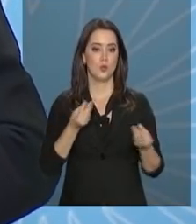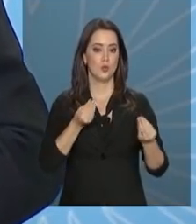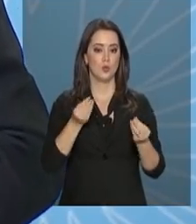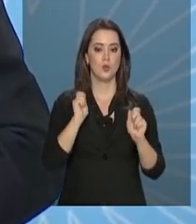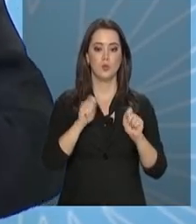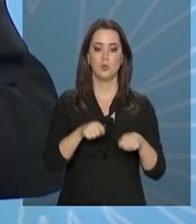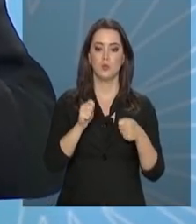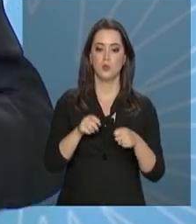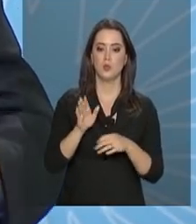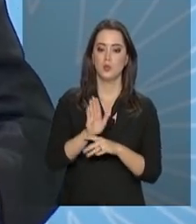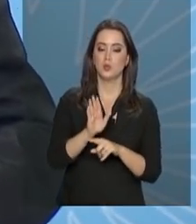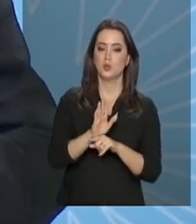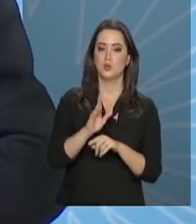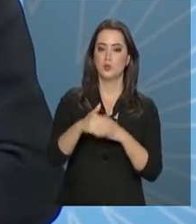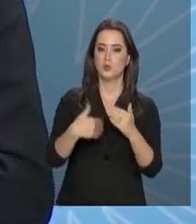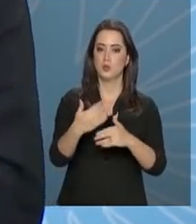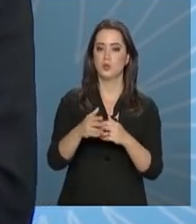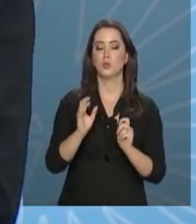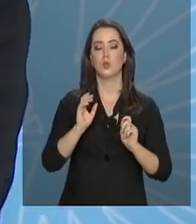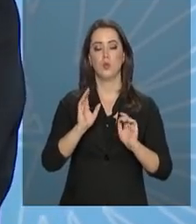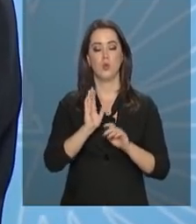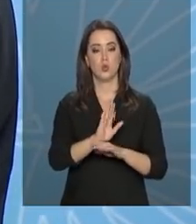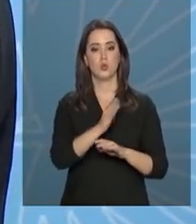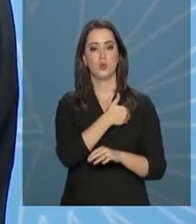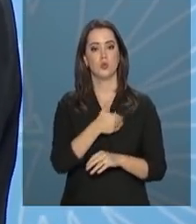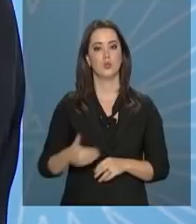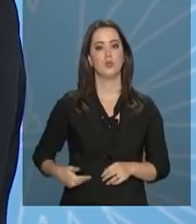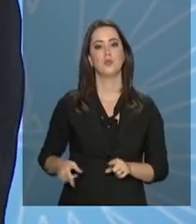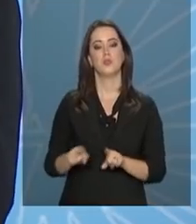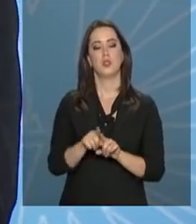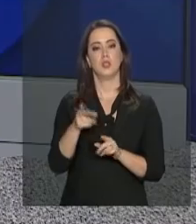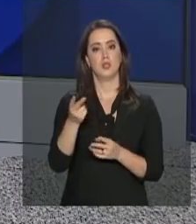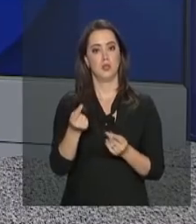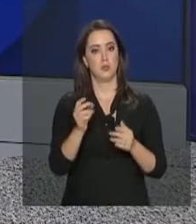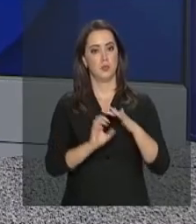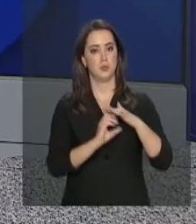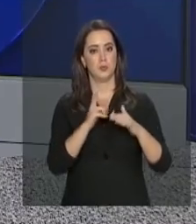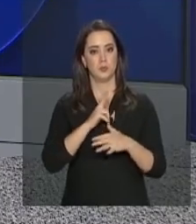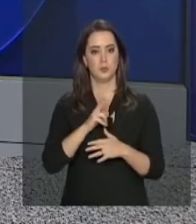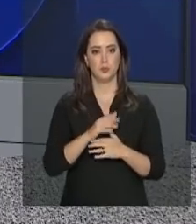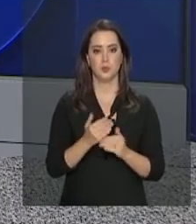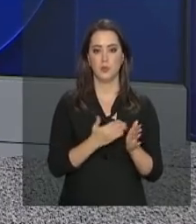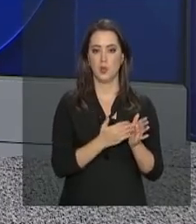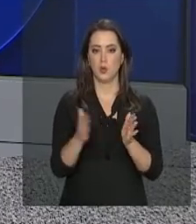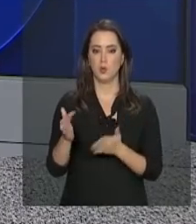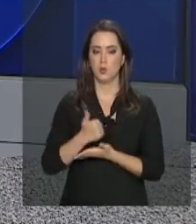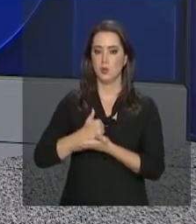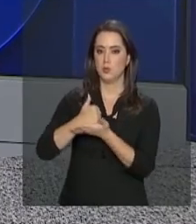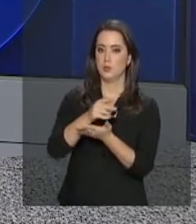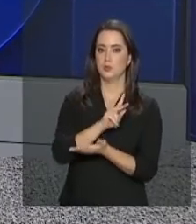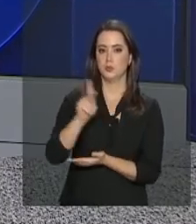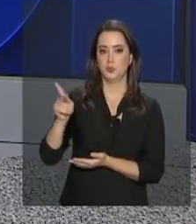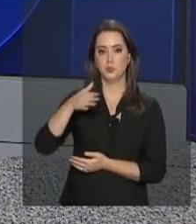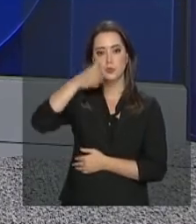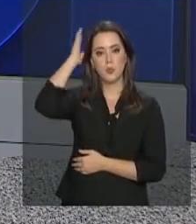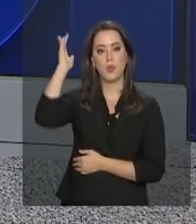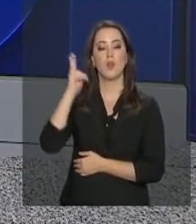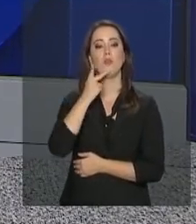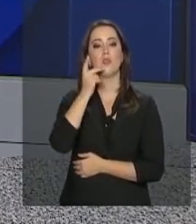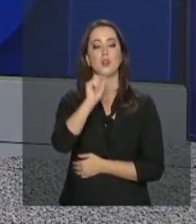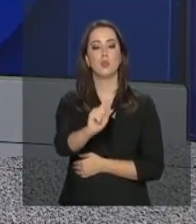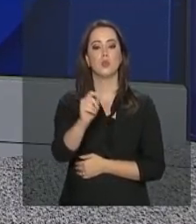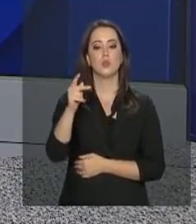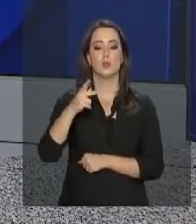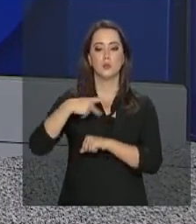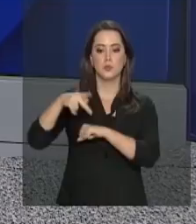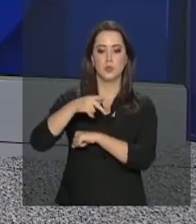render um apoio do poder público e com apoio do capital privado durante a premiação o presidente michel temer disse que